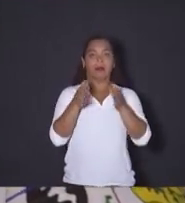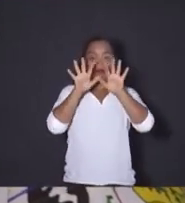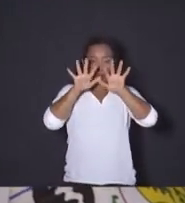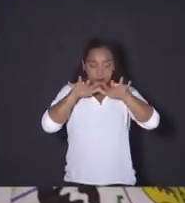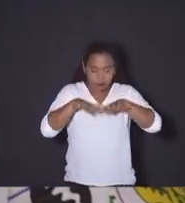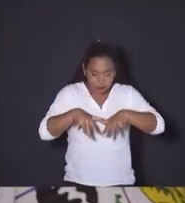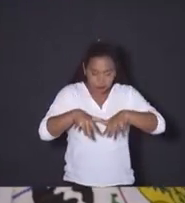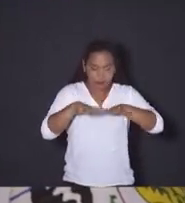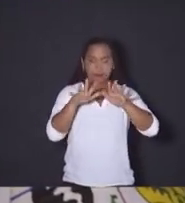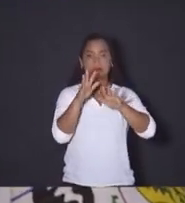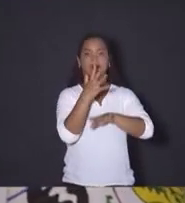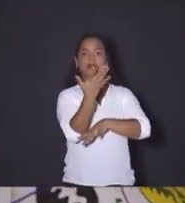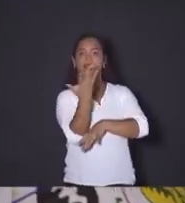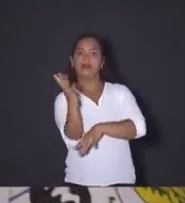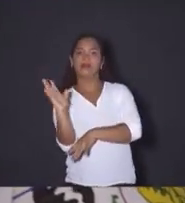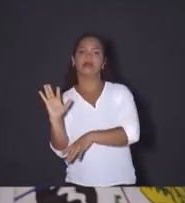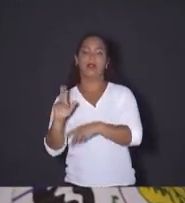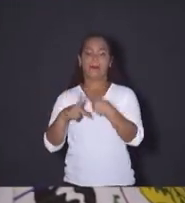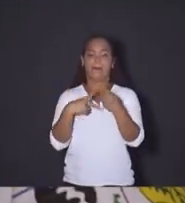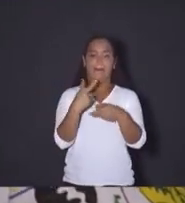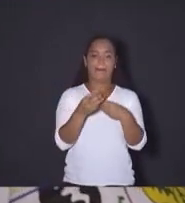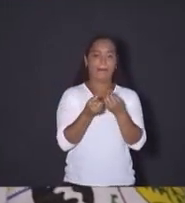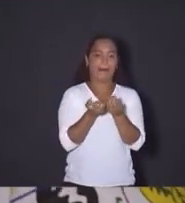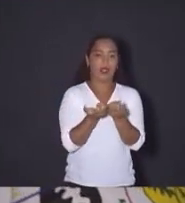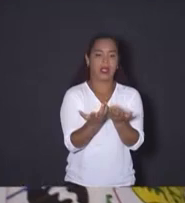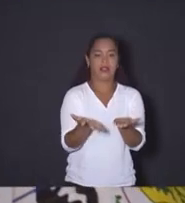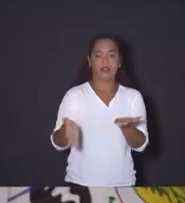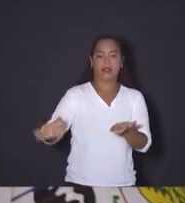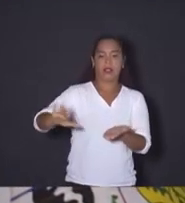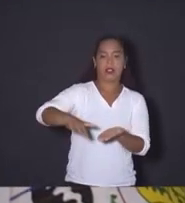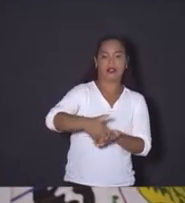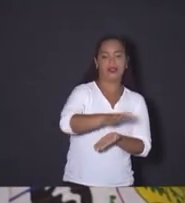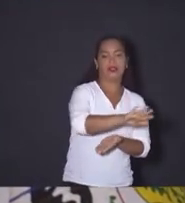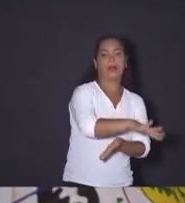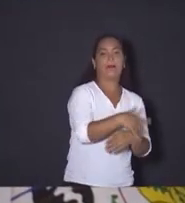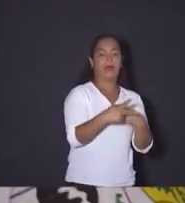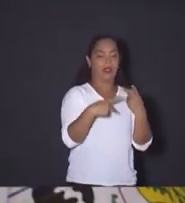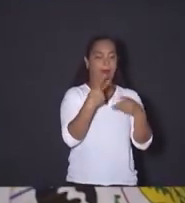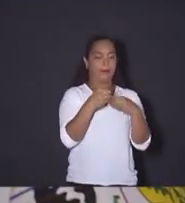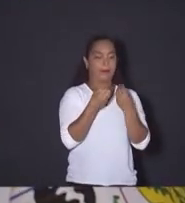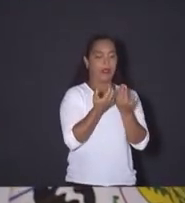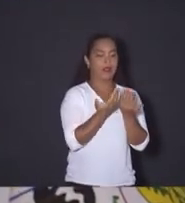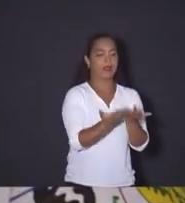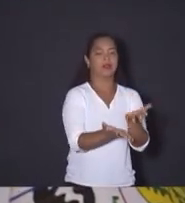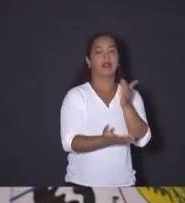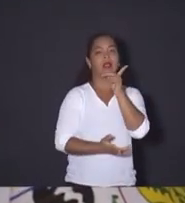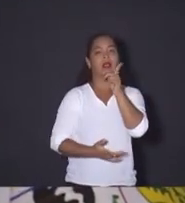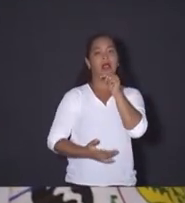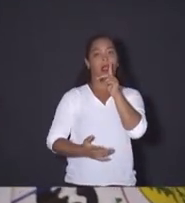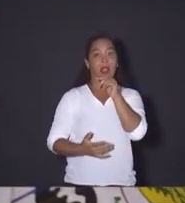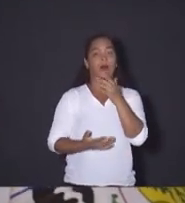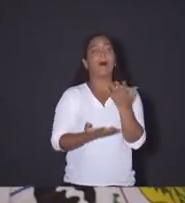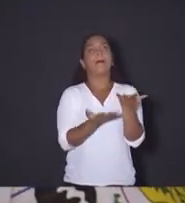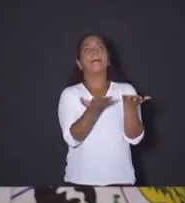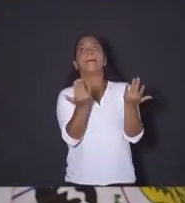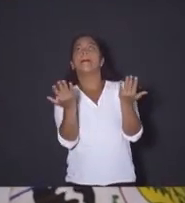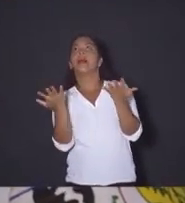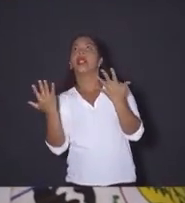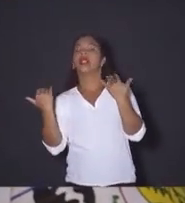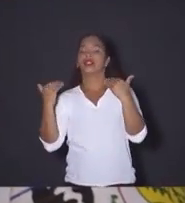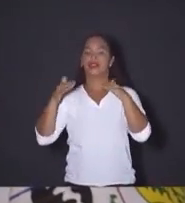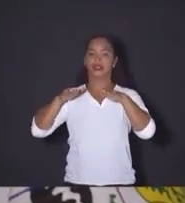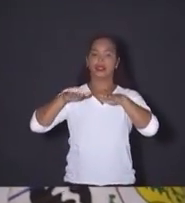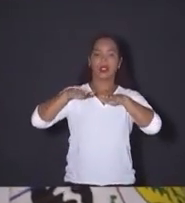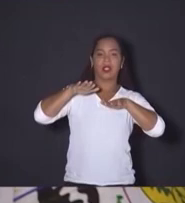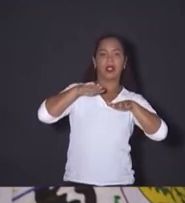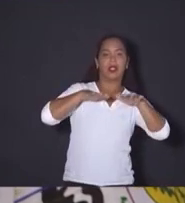oferecer presentes mas oferecer um presente para as águas é uma forma de a gente trazer equilíbrio de pedir